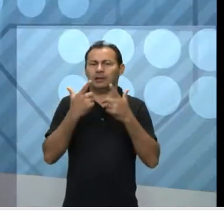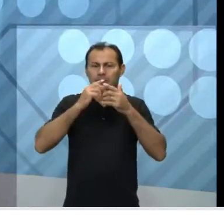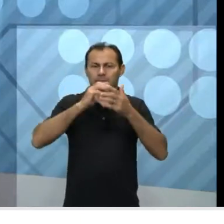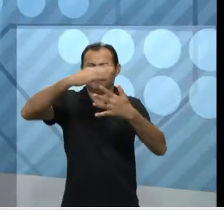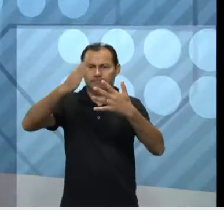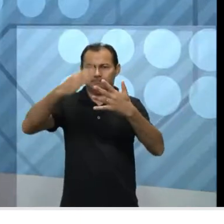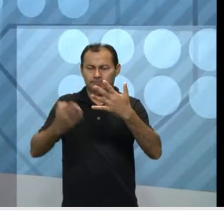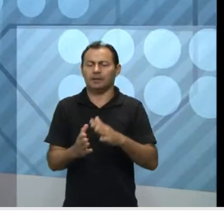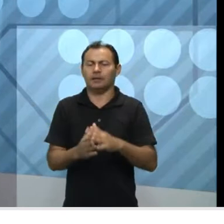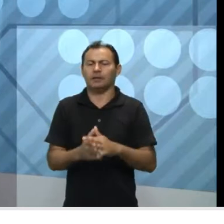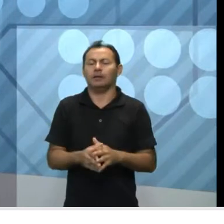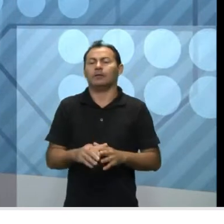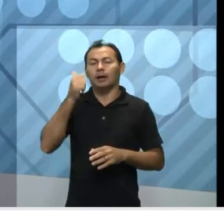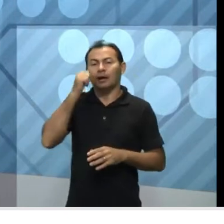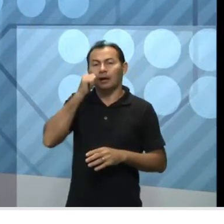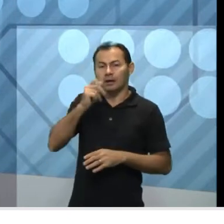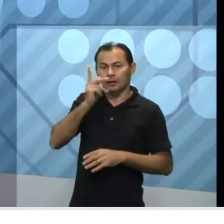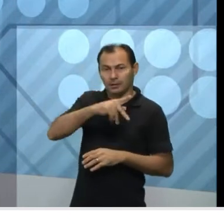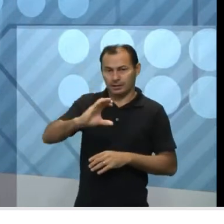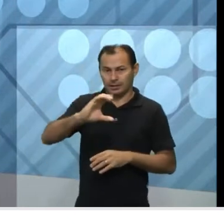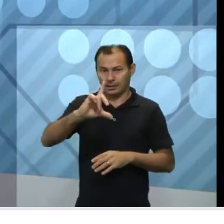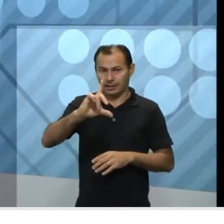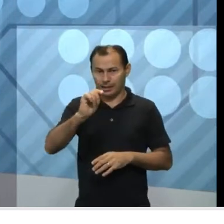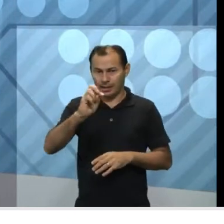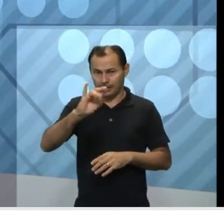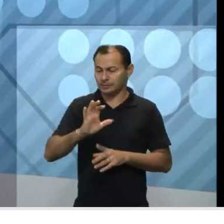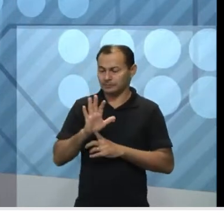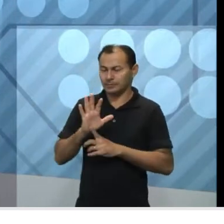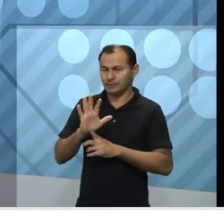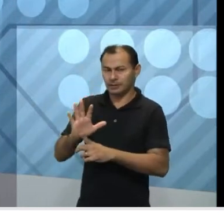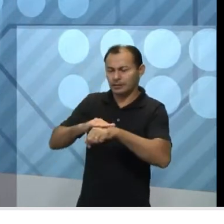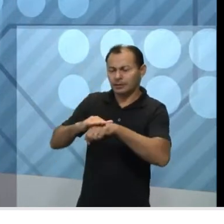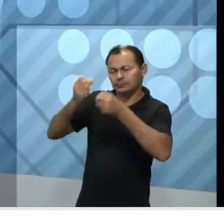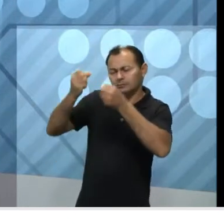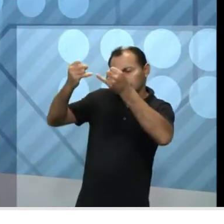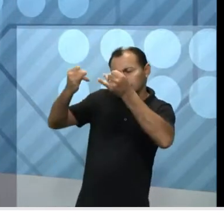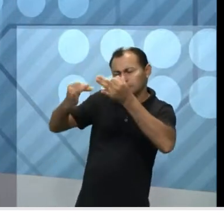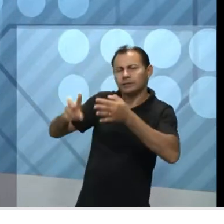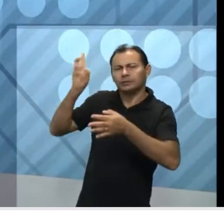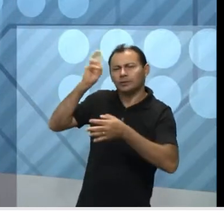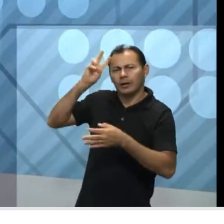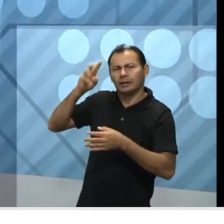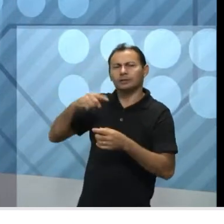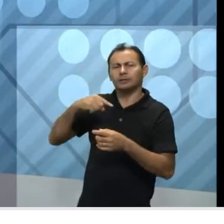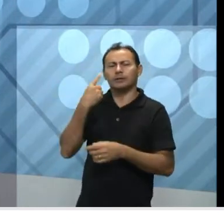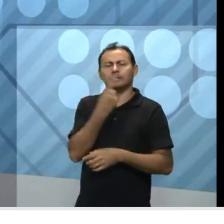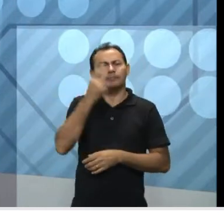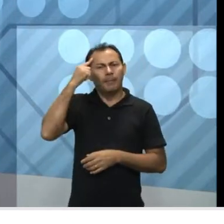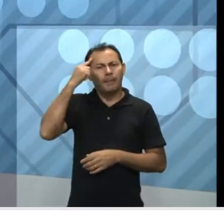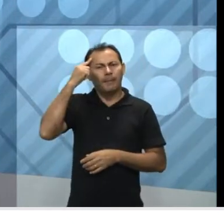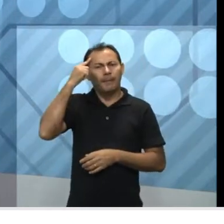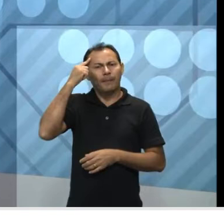é, apresenta esse processo histórico, a gente vai pensar o seguinte: o médico, ele vem